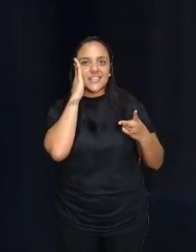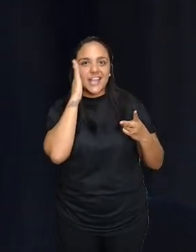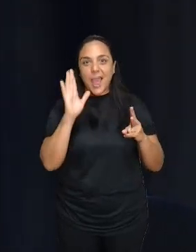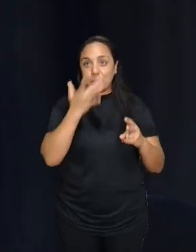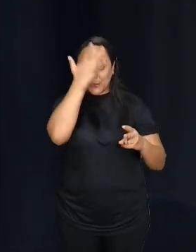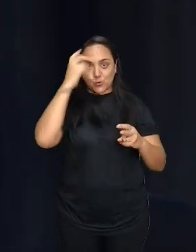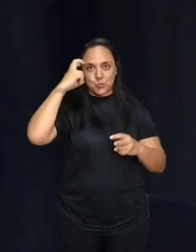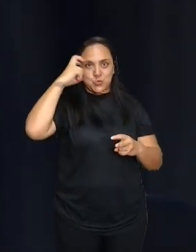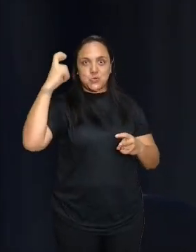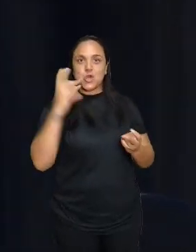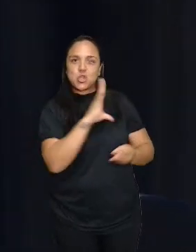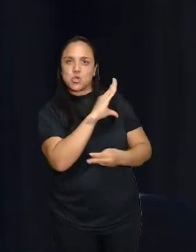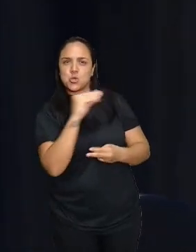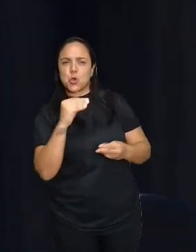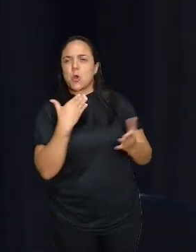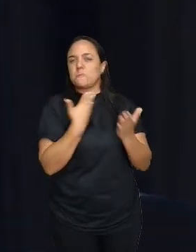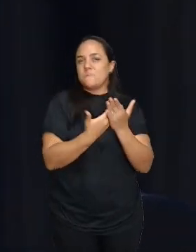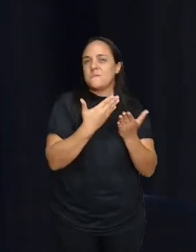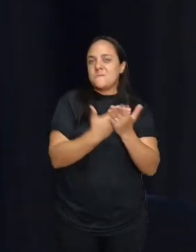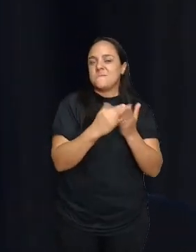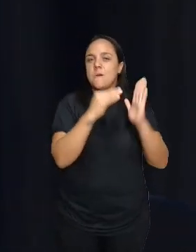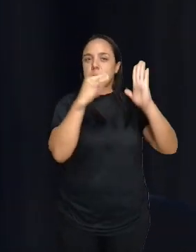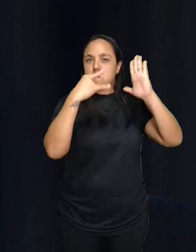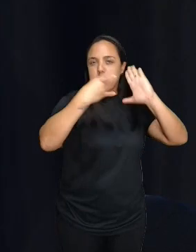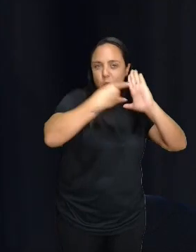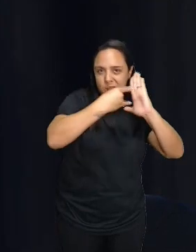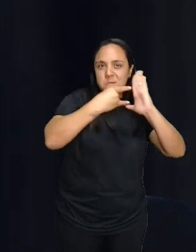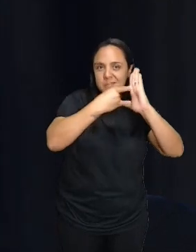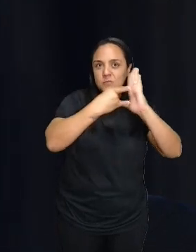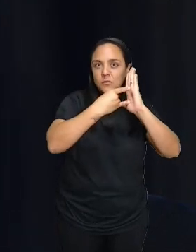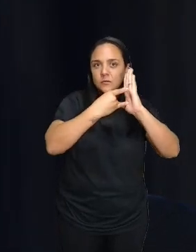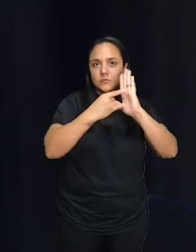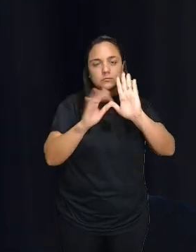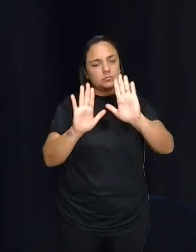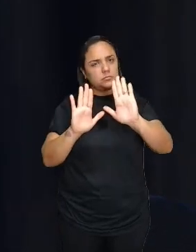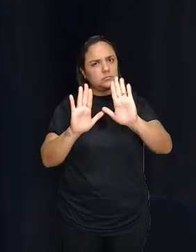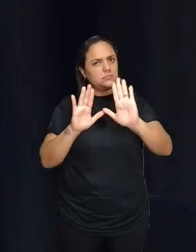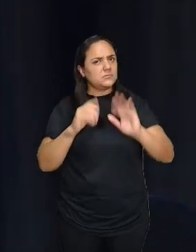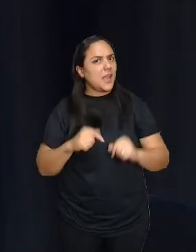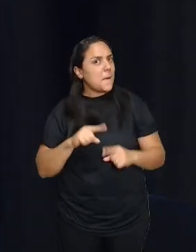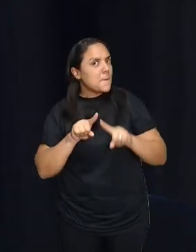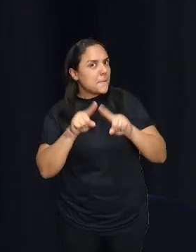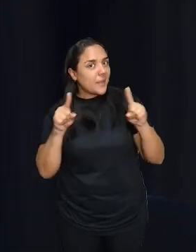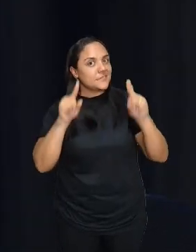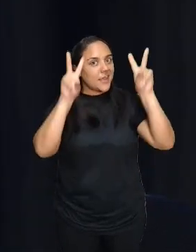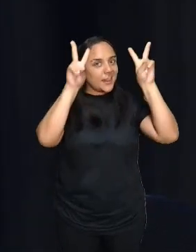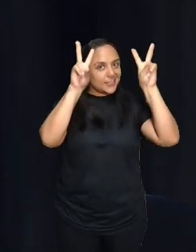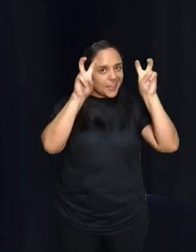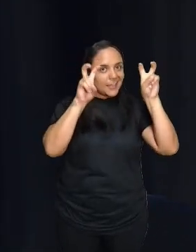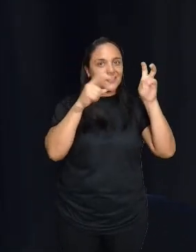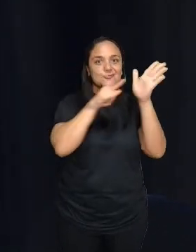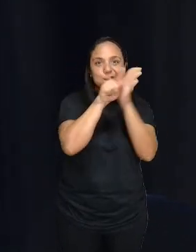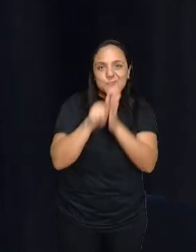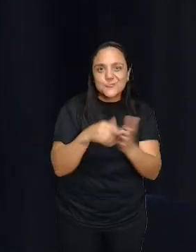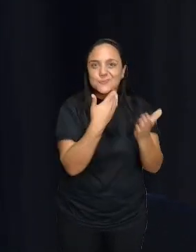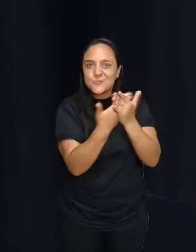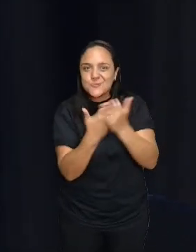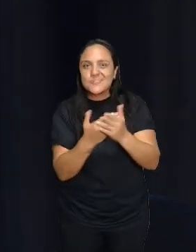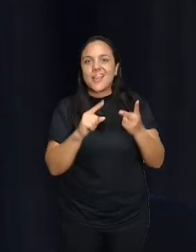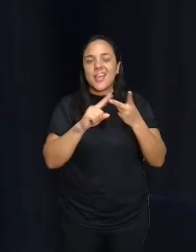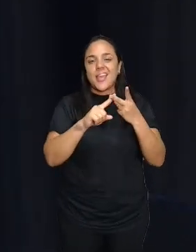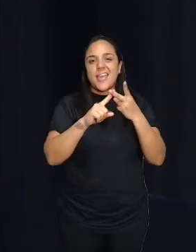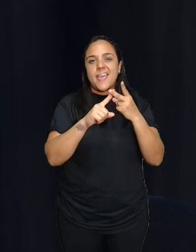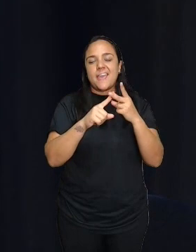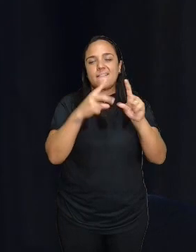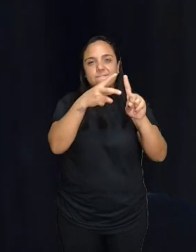é cientista de dados, programador. Por que que a gente tem que levar esse tipo de conteúdo de análise, fake news, privacidade